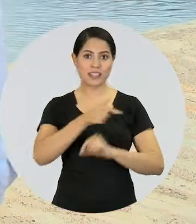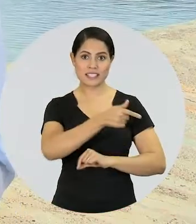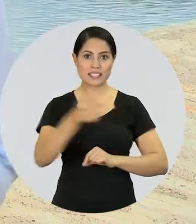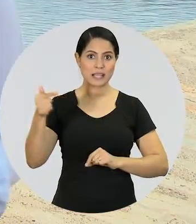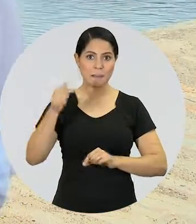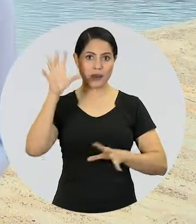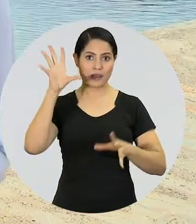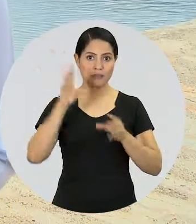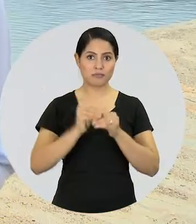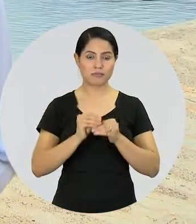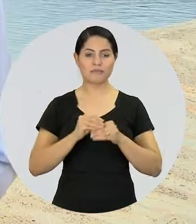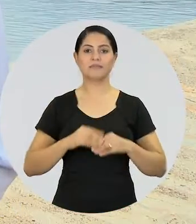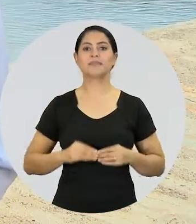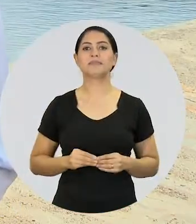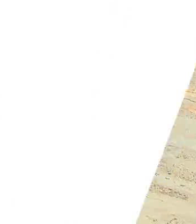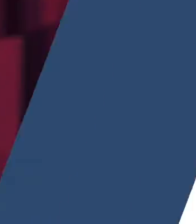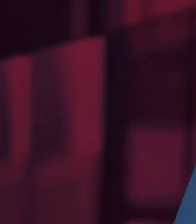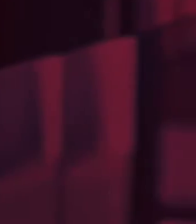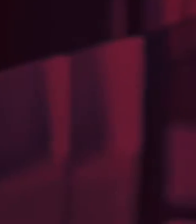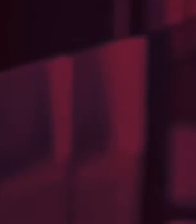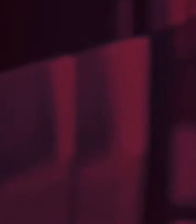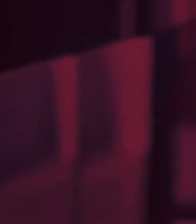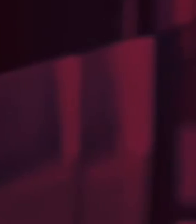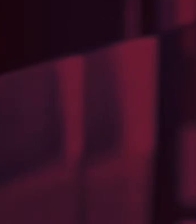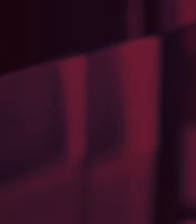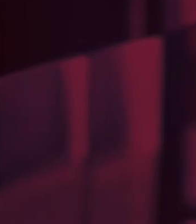Acompanhe agora o resumo da semana.